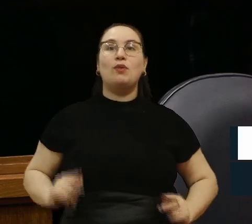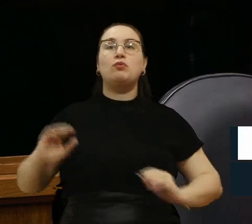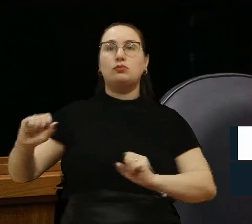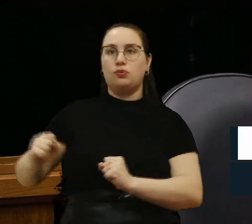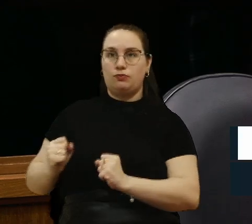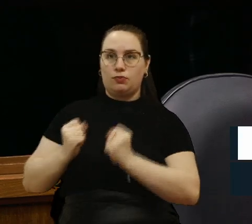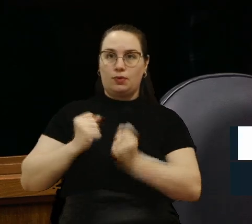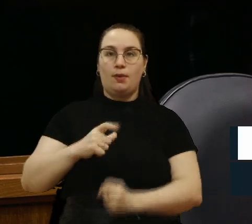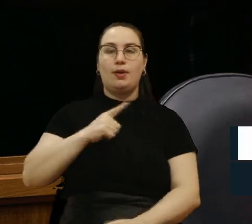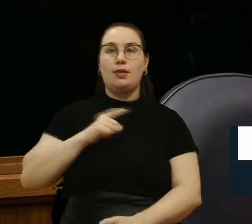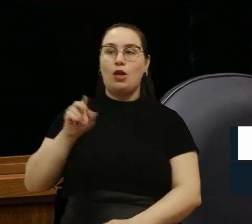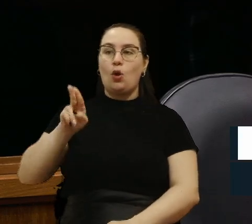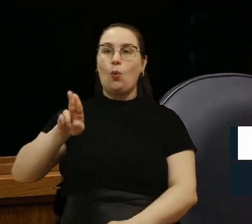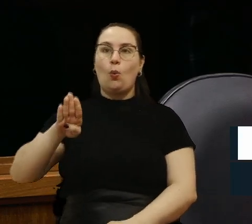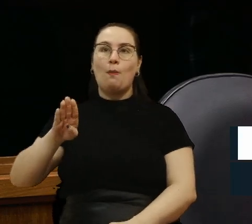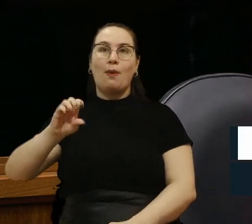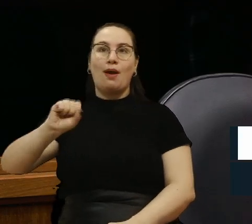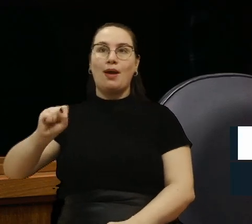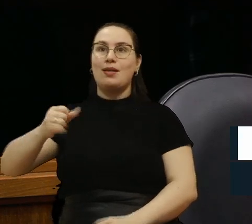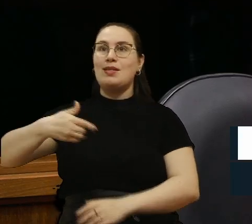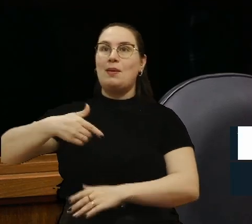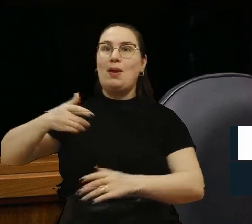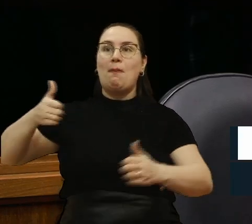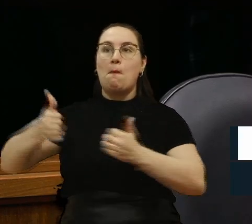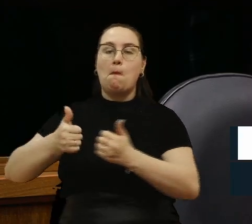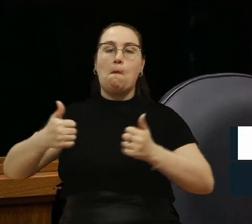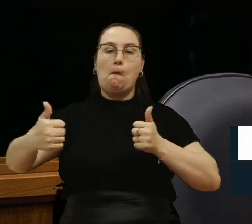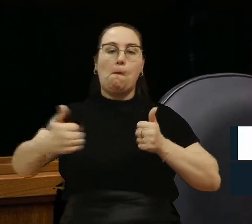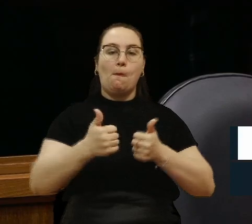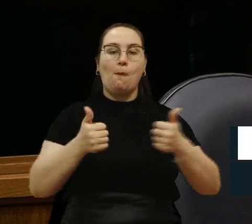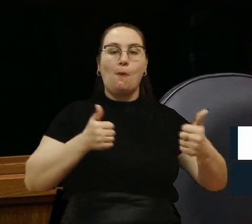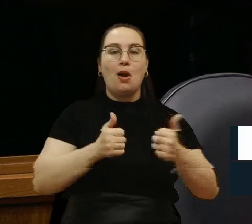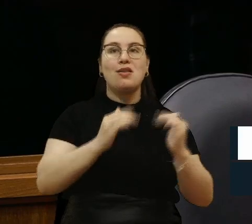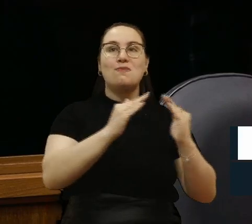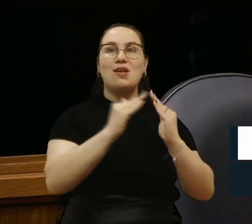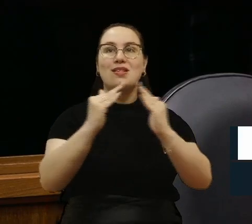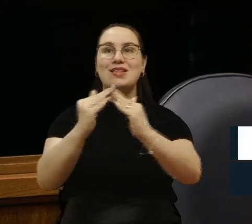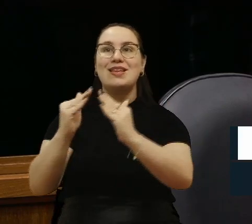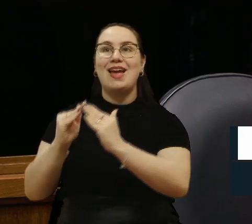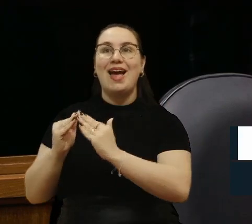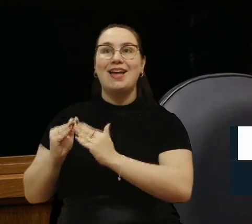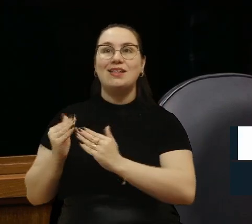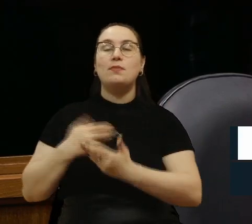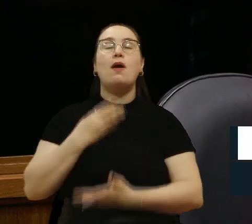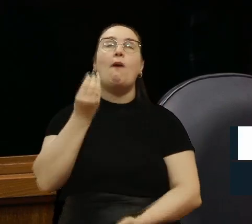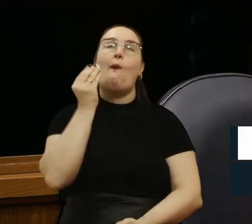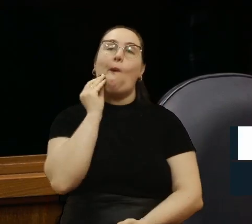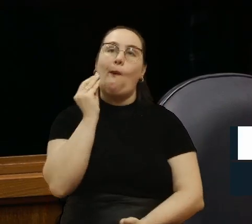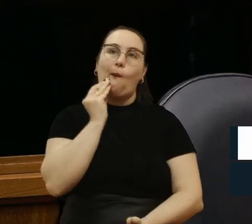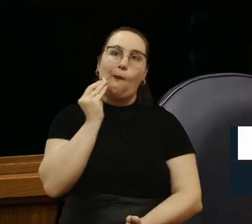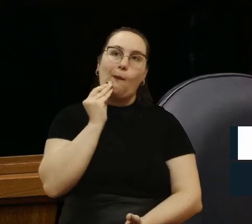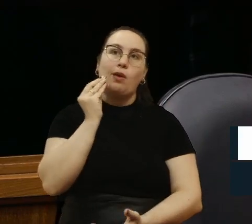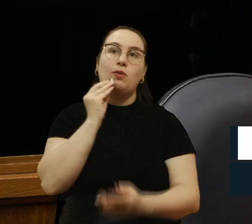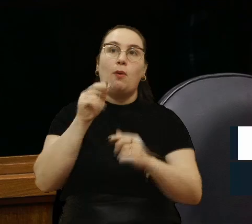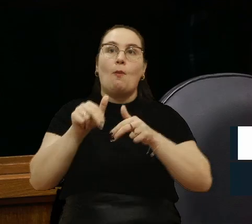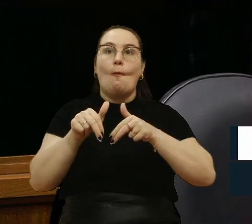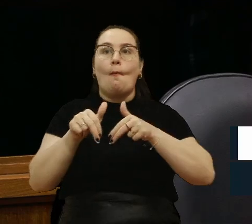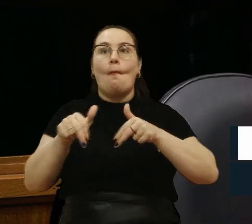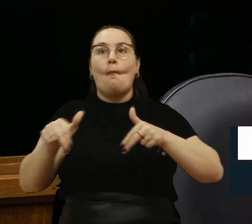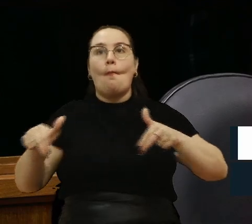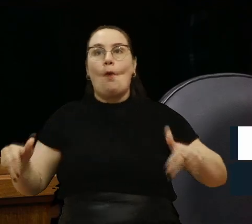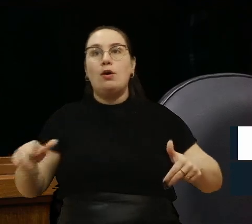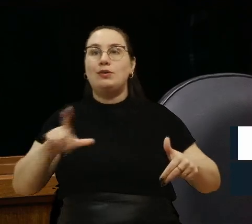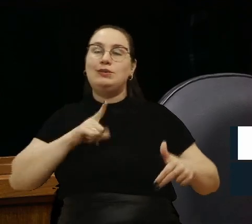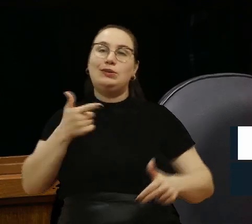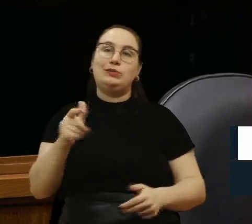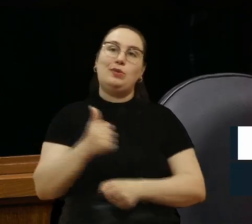tenham unidades básicas de saúde cada vez mais próximas das casas das pessoas. Mas é claro, elas estarão vazias se não tiverem